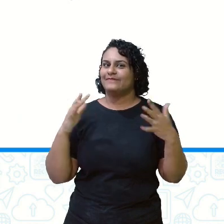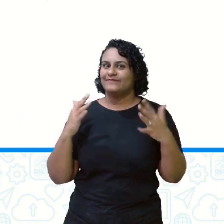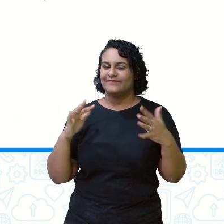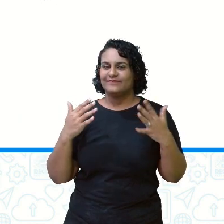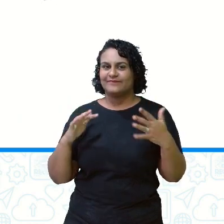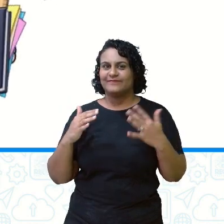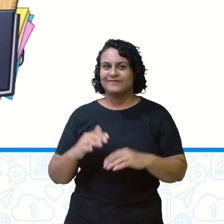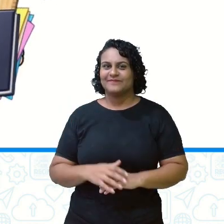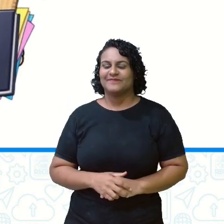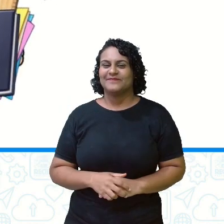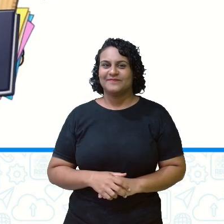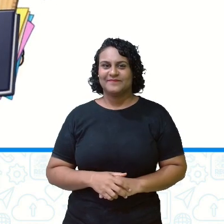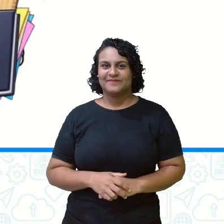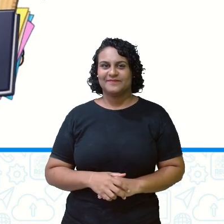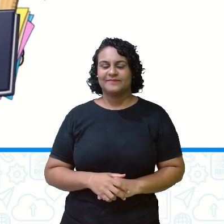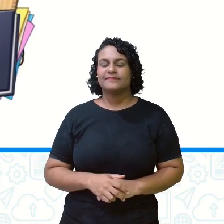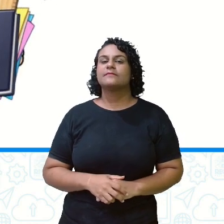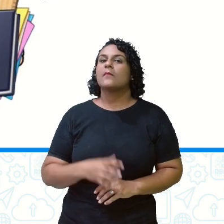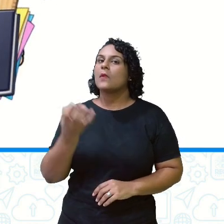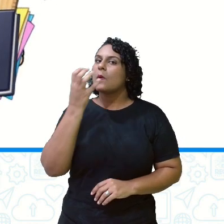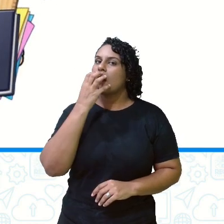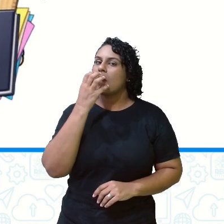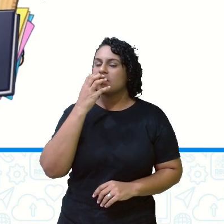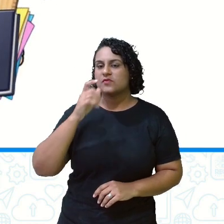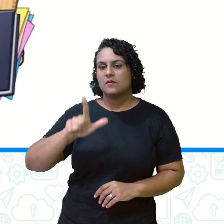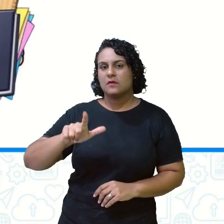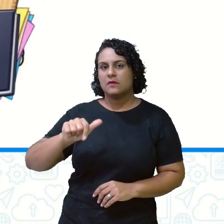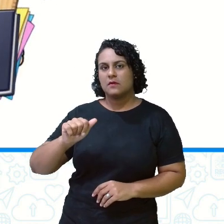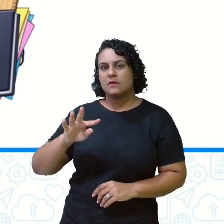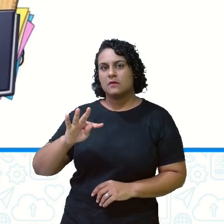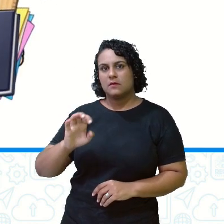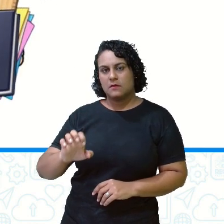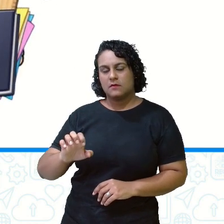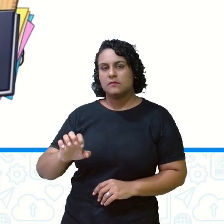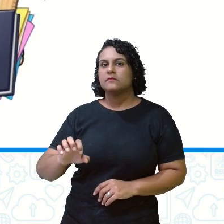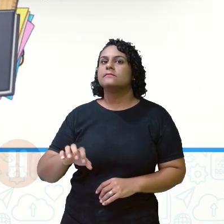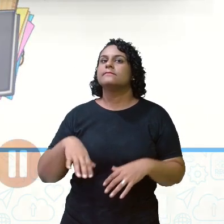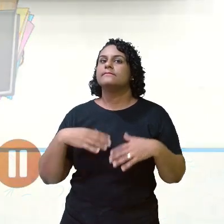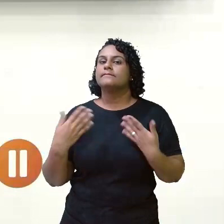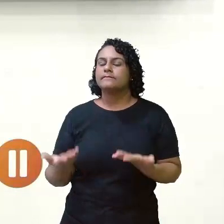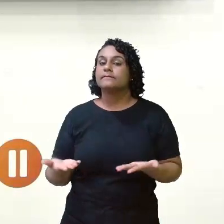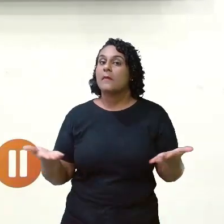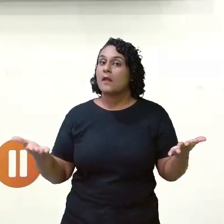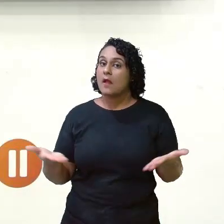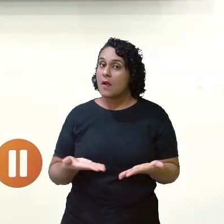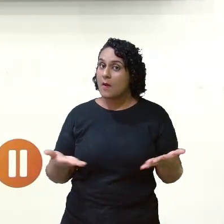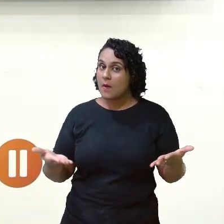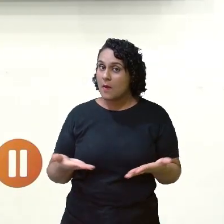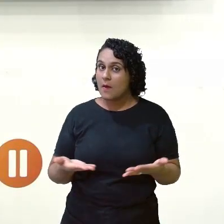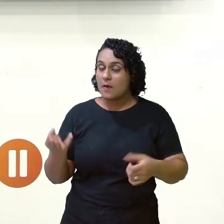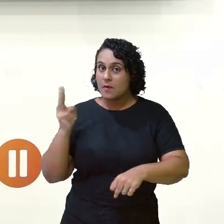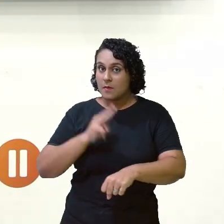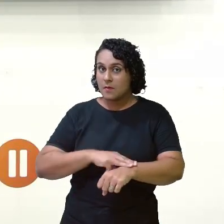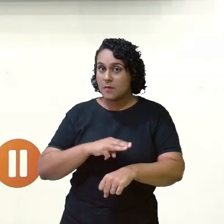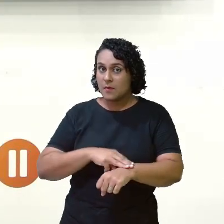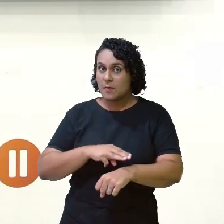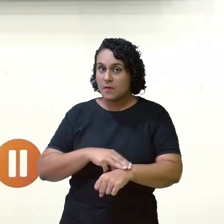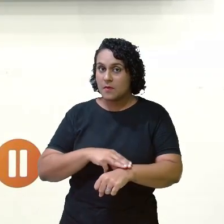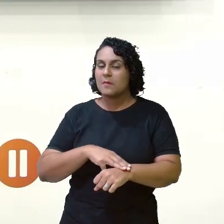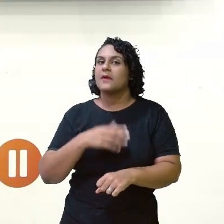estudantes. O cachorro late. Está chegando agora a hora da